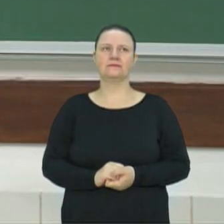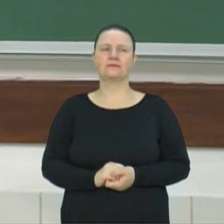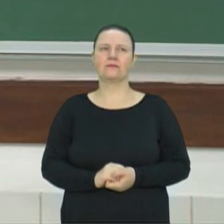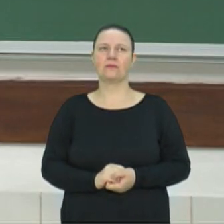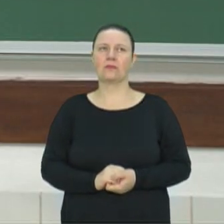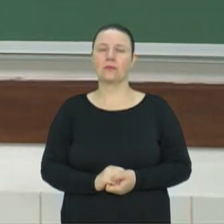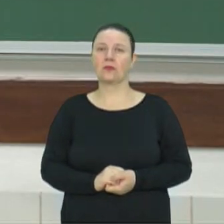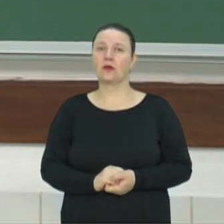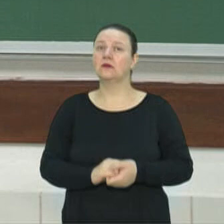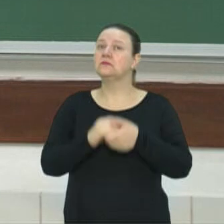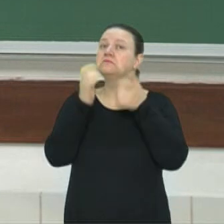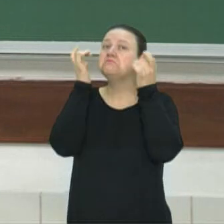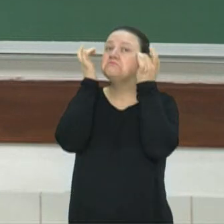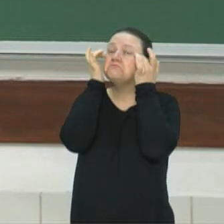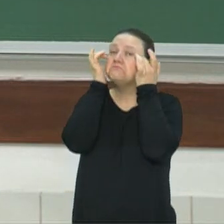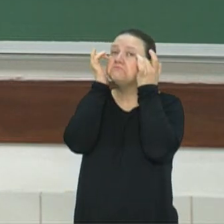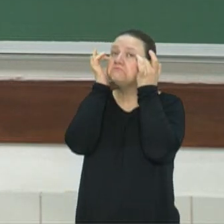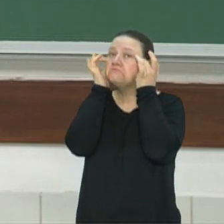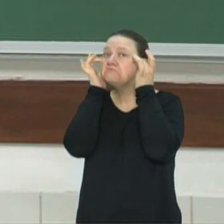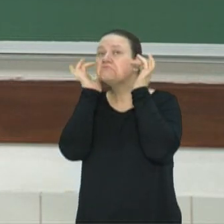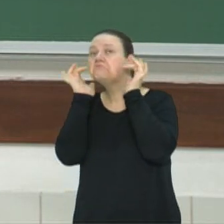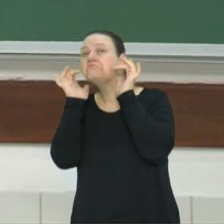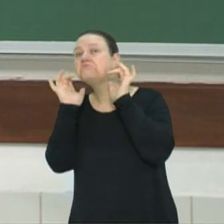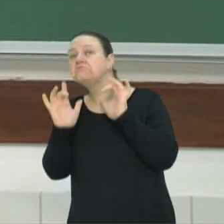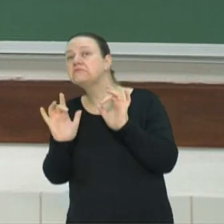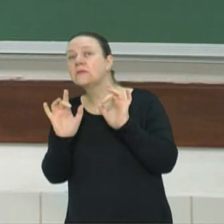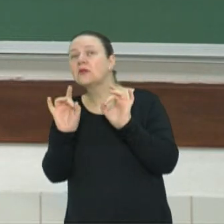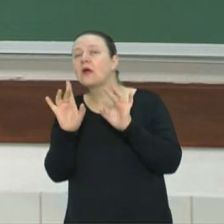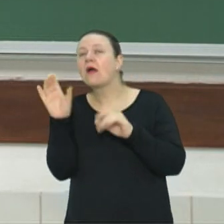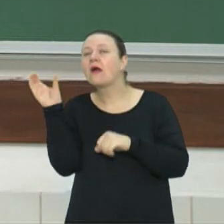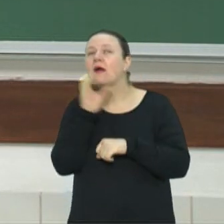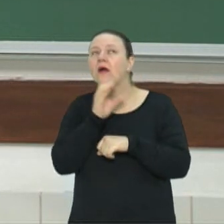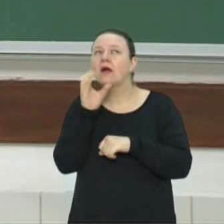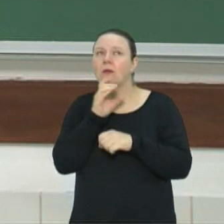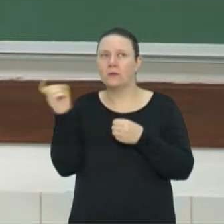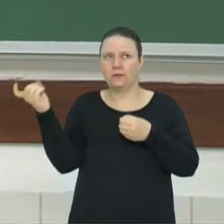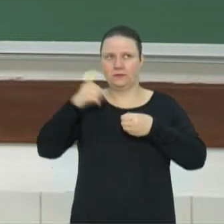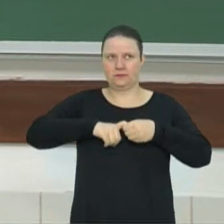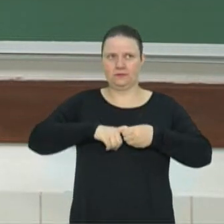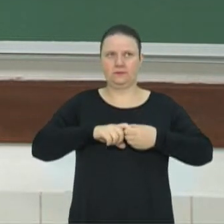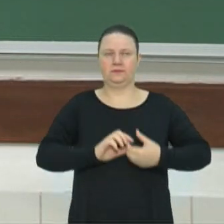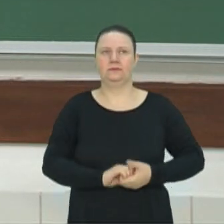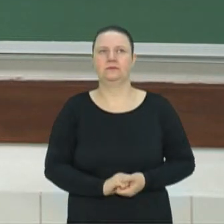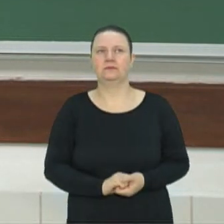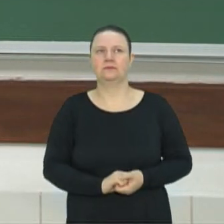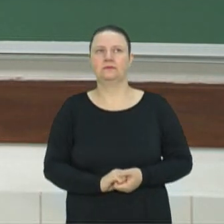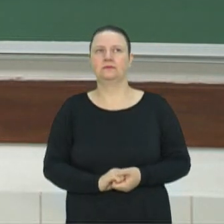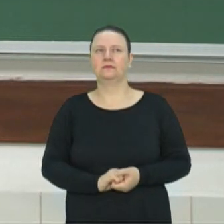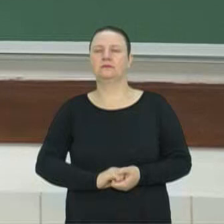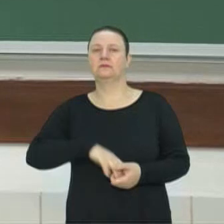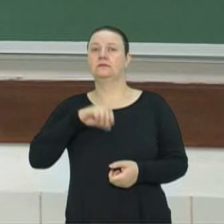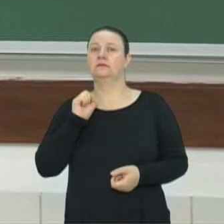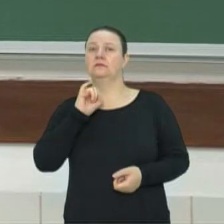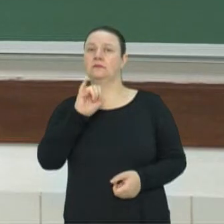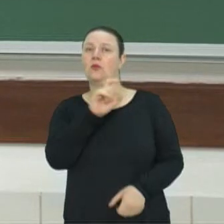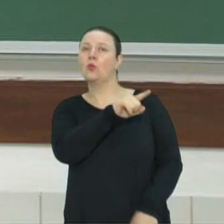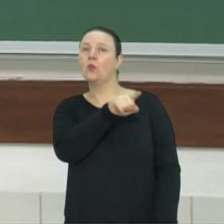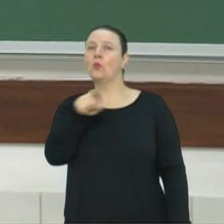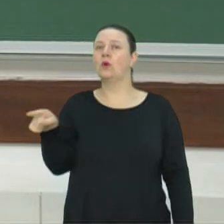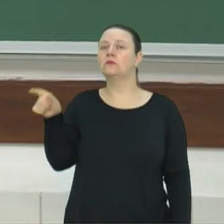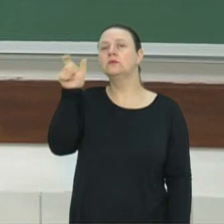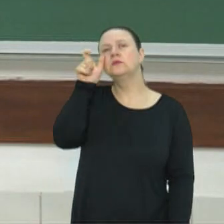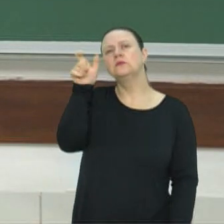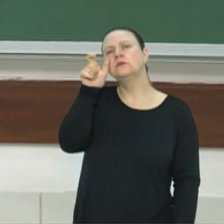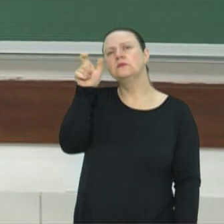Não sei. Vou volver só um ratito, vou voltar só um pouquinho. Se vocês